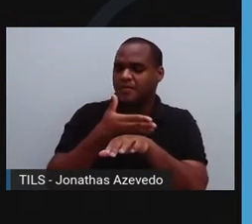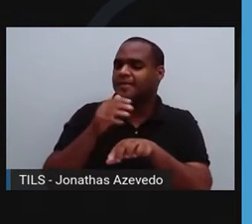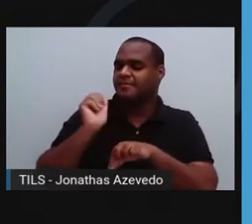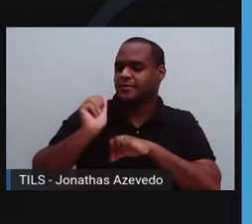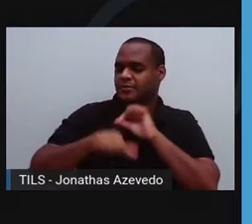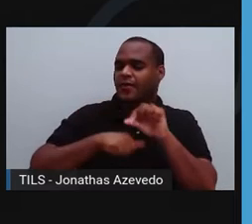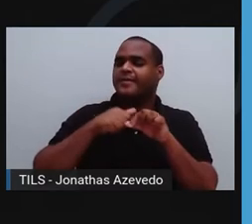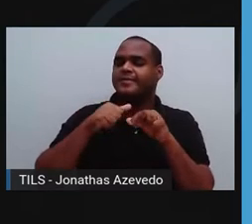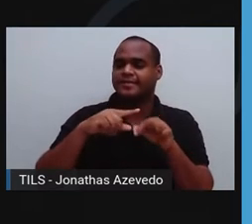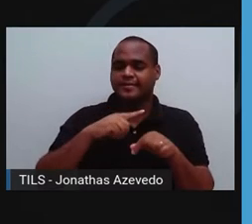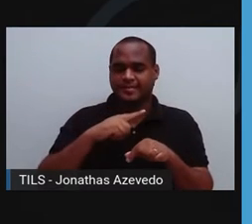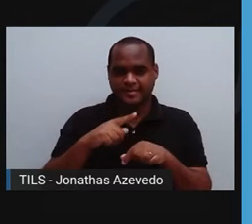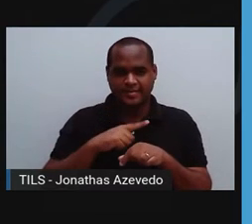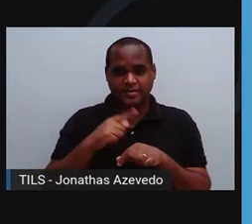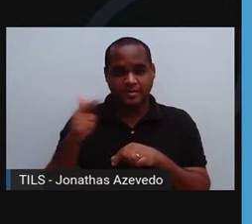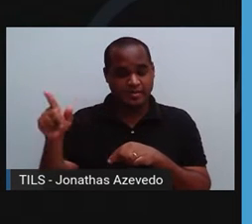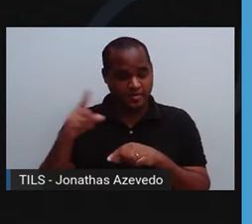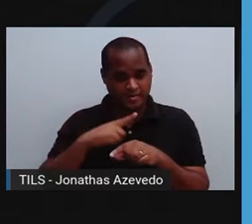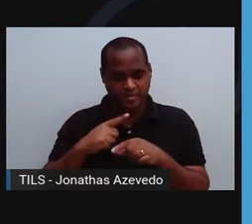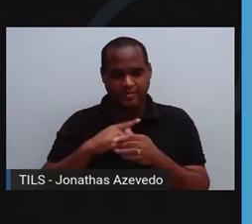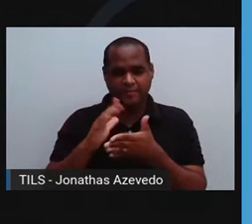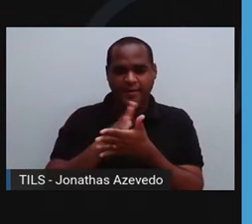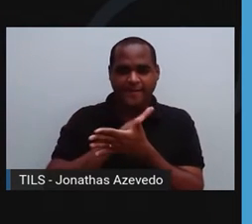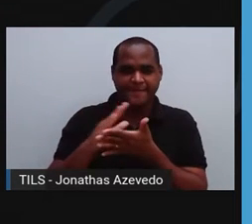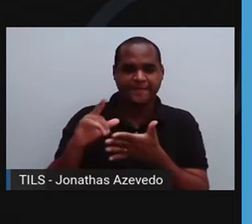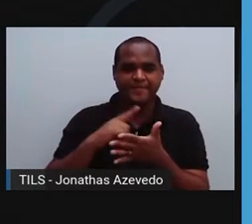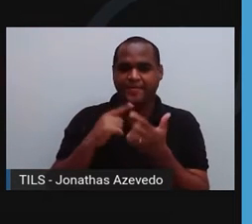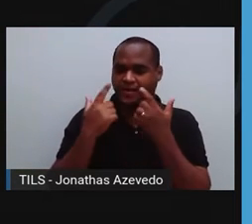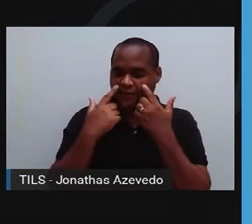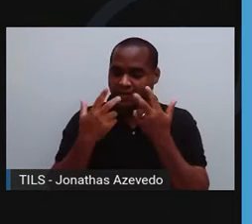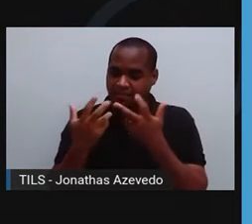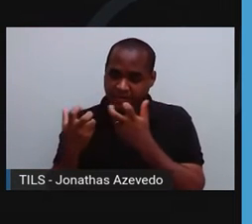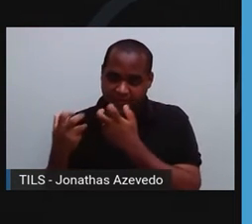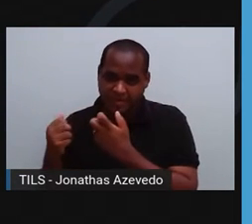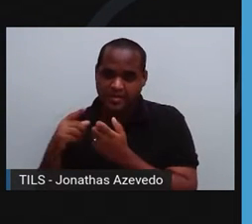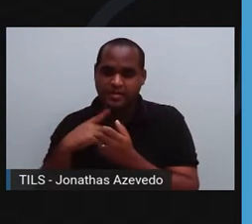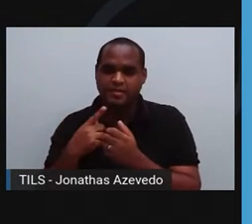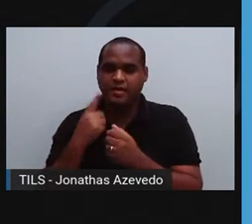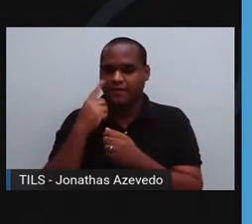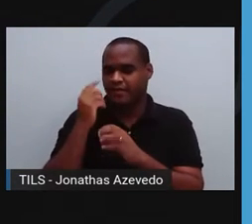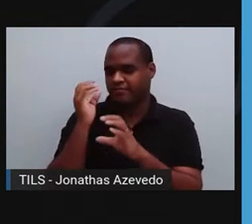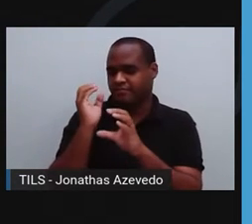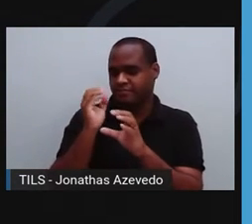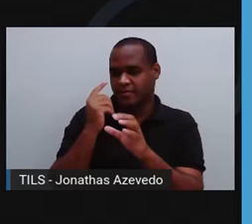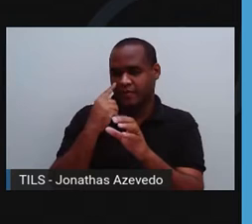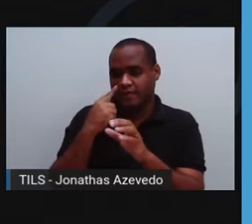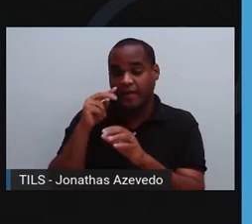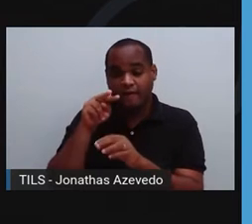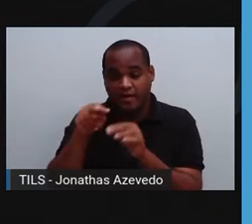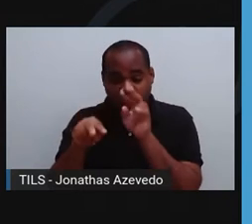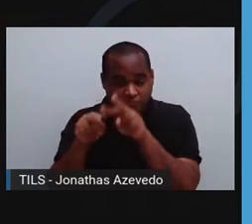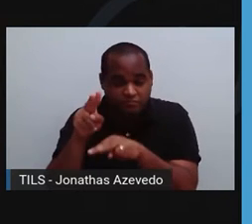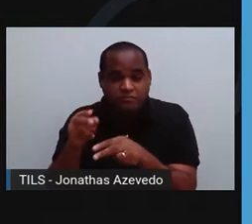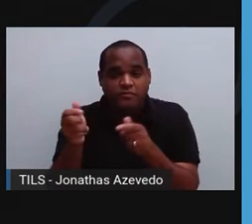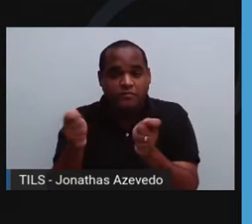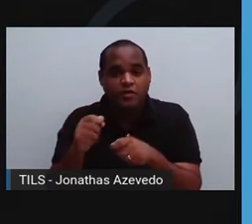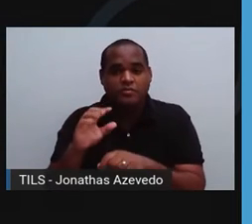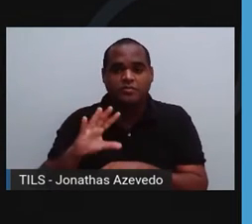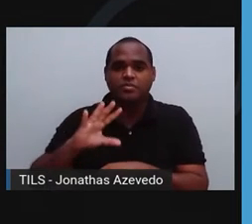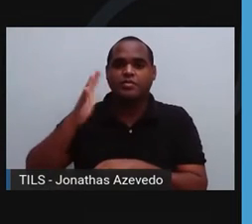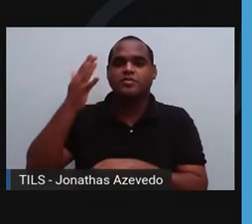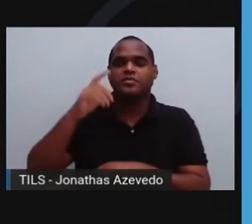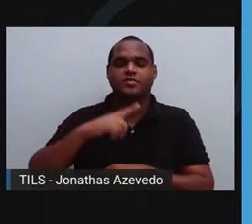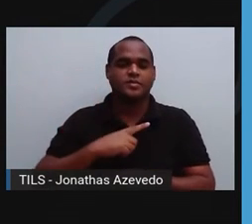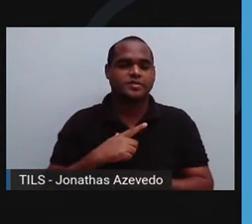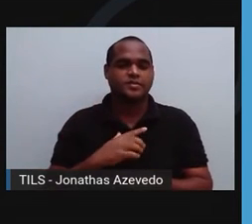químicas. Existem algumas formas de identificarmos macroscopicamente quando uma reação química ocorre, e são